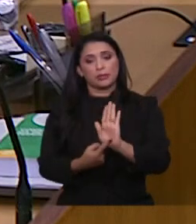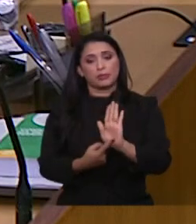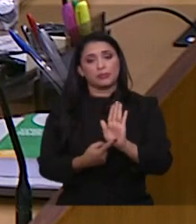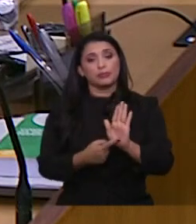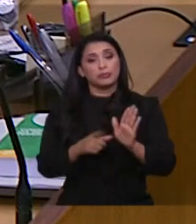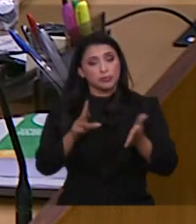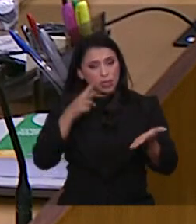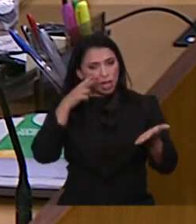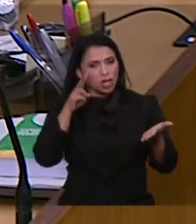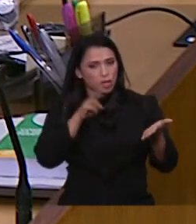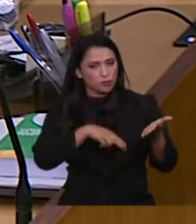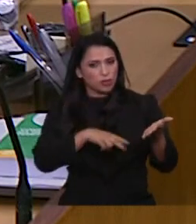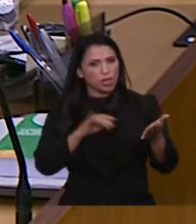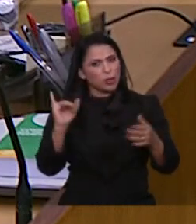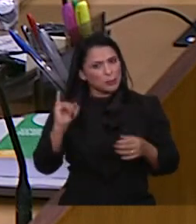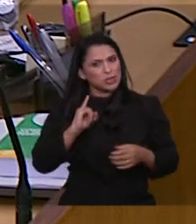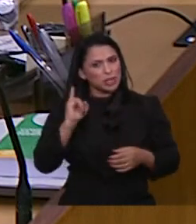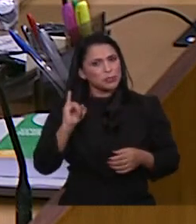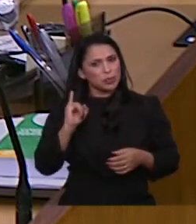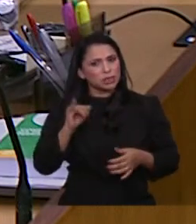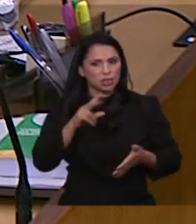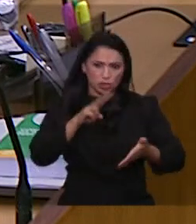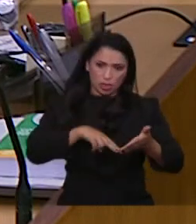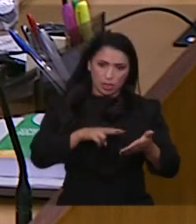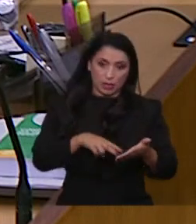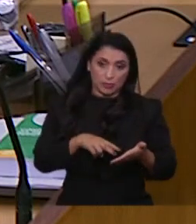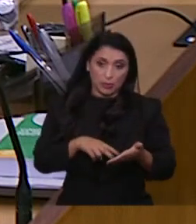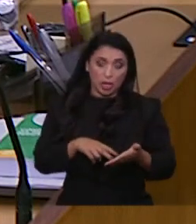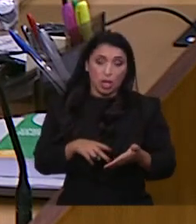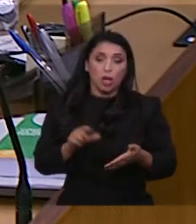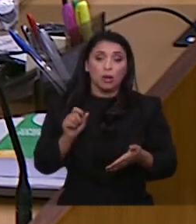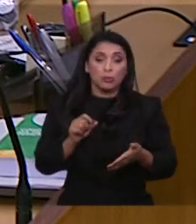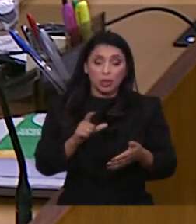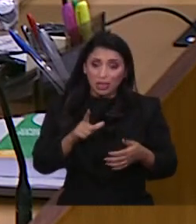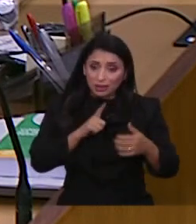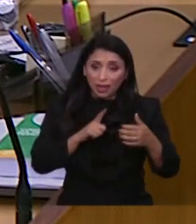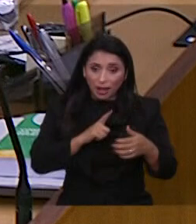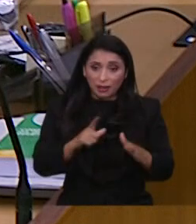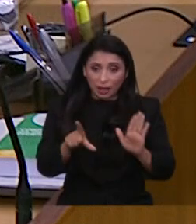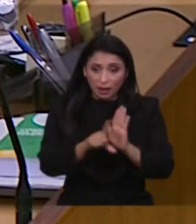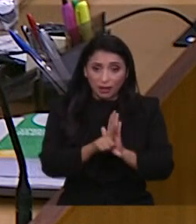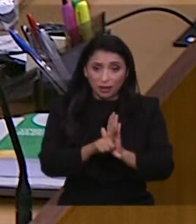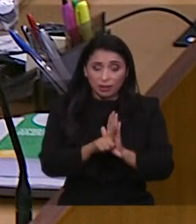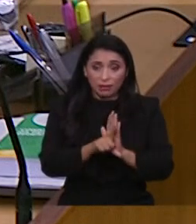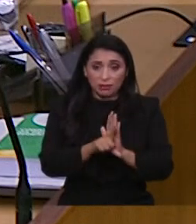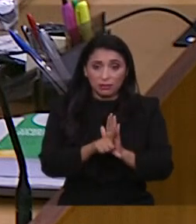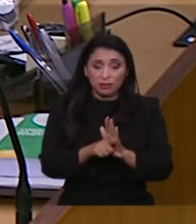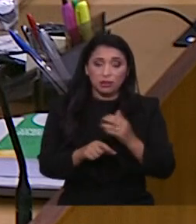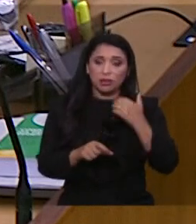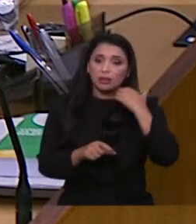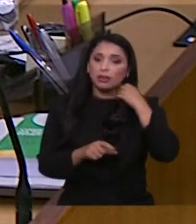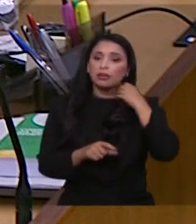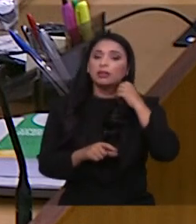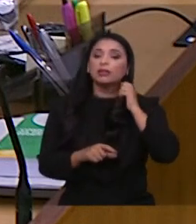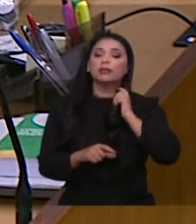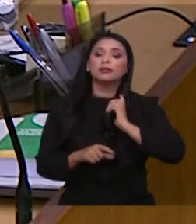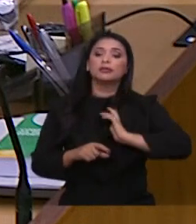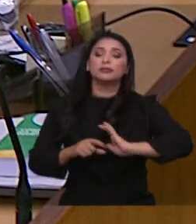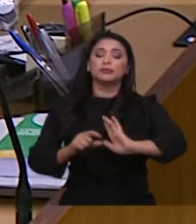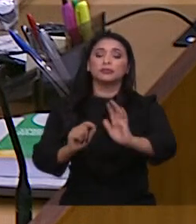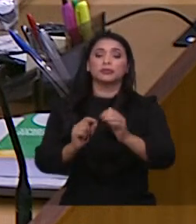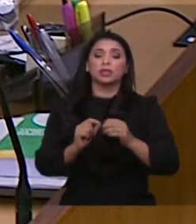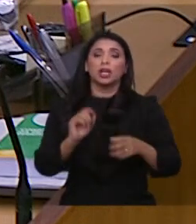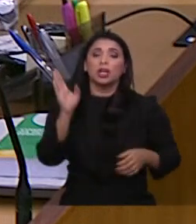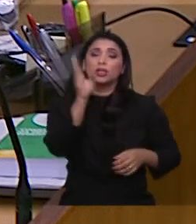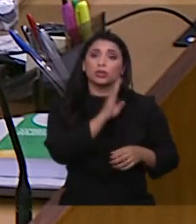ler, eu acho importante fazer a leitura, porque isso ainda está em vigor. Isso provavelmente vai deixar de ter eficácia